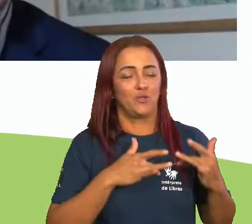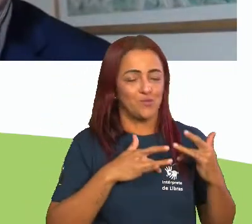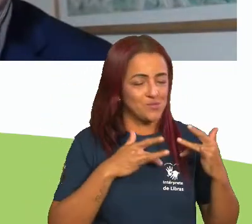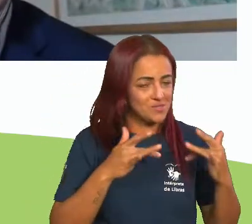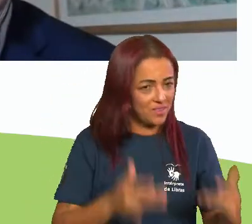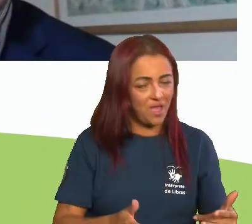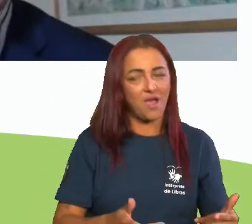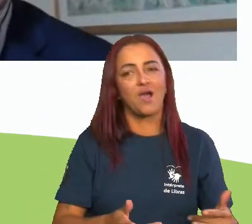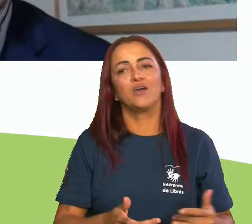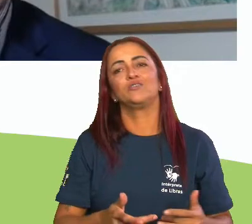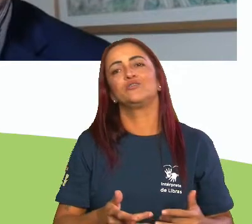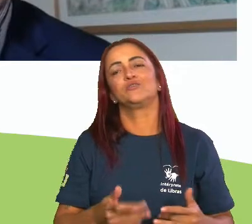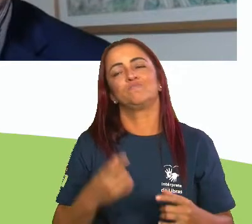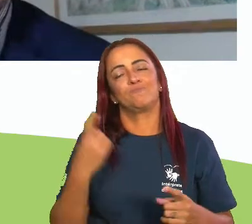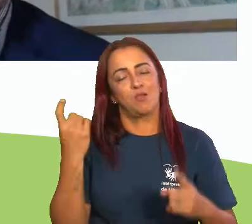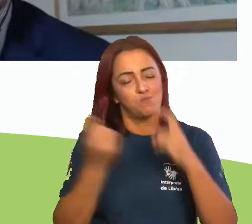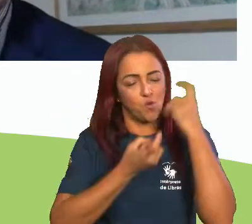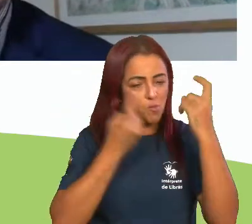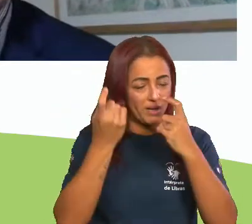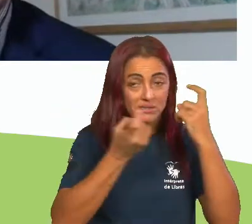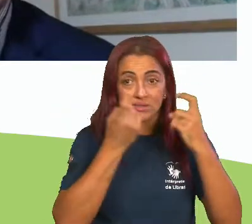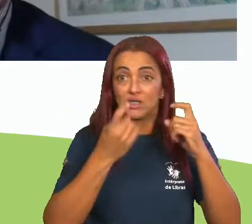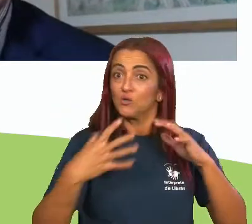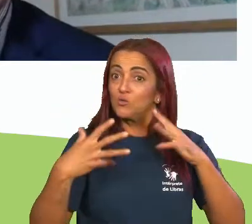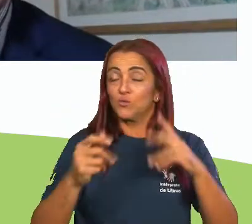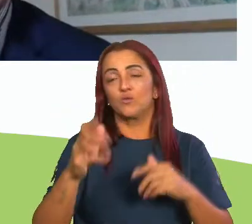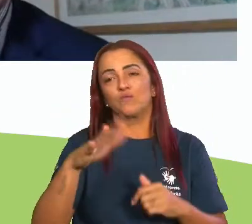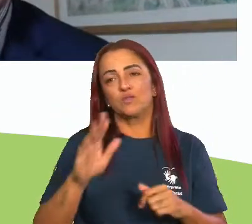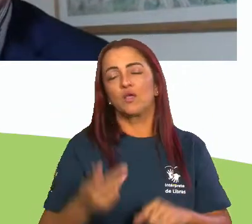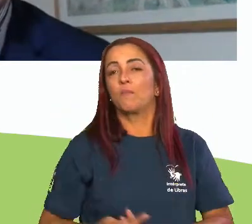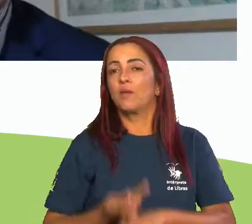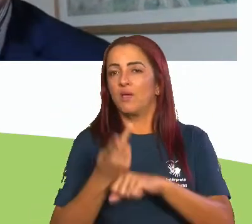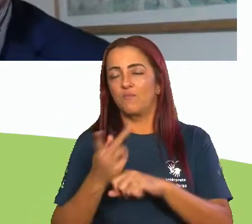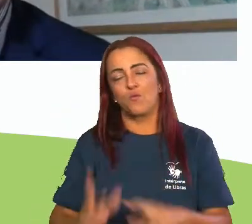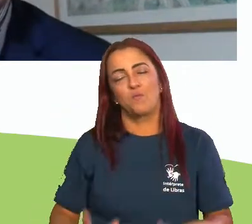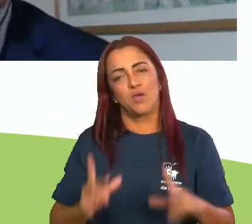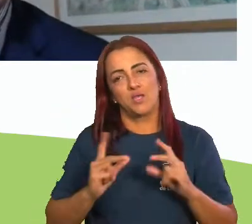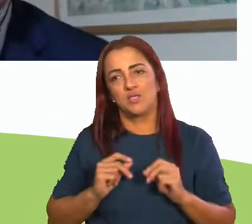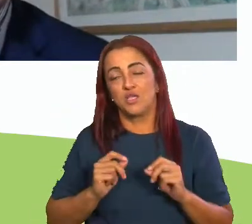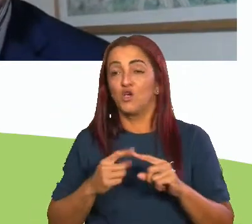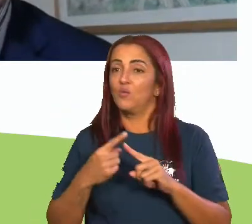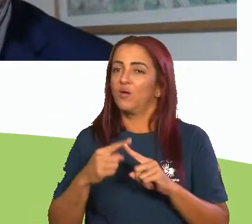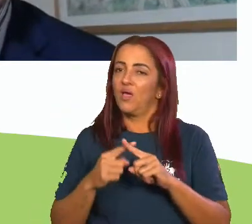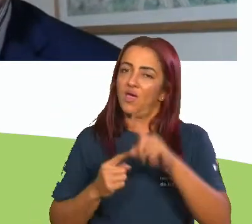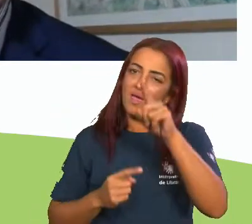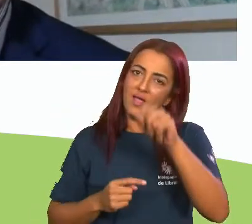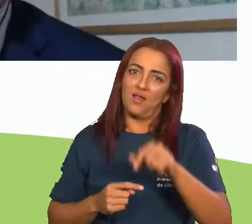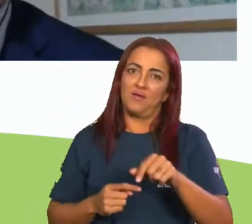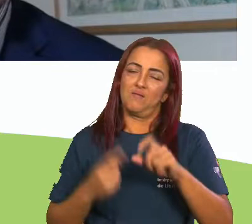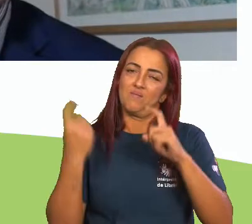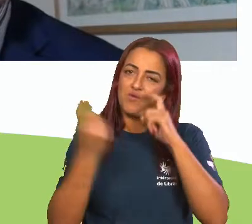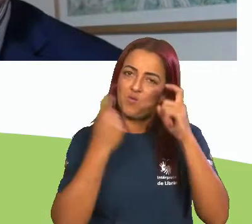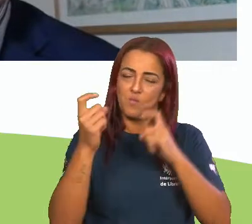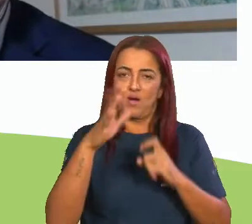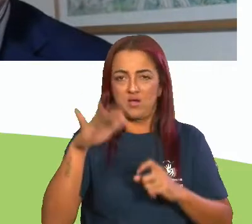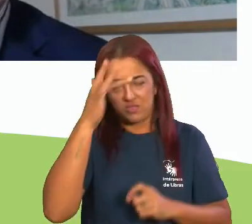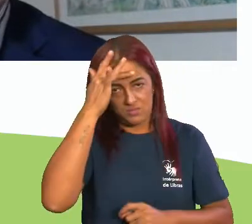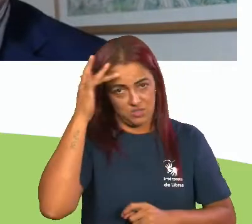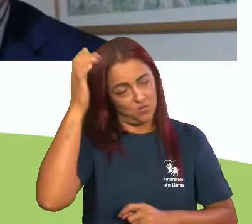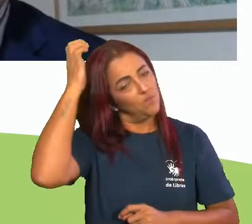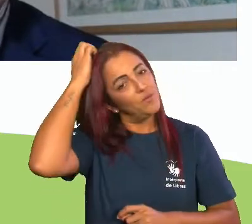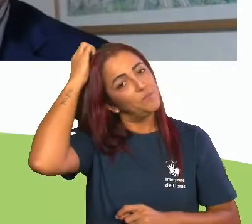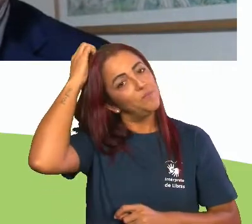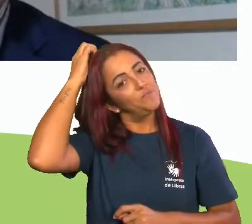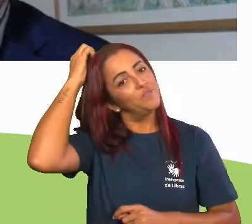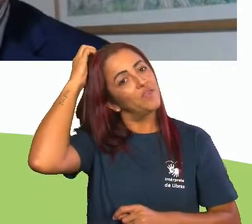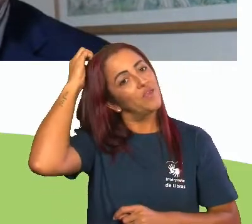generosidade, na preocupação. Então, esse prêmio, eu acho que é muito merecido, porque ele tem preocupação com as pessoas. Então, ele